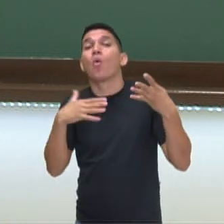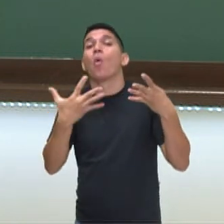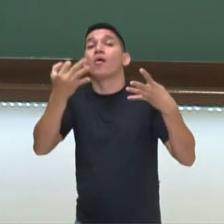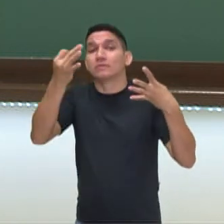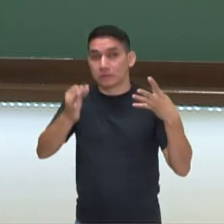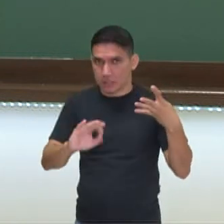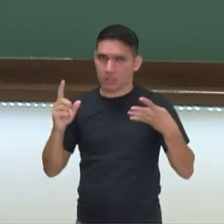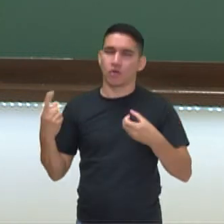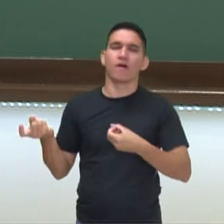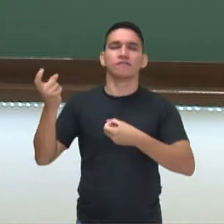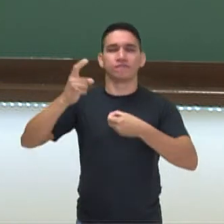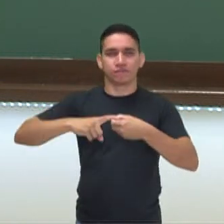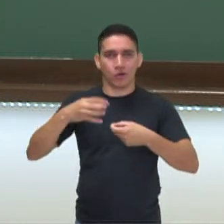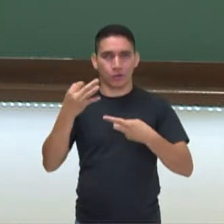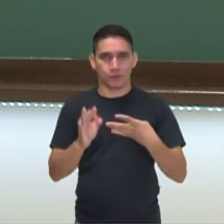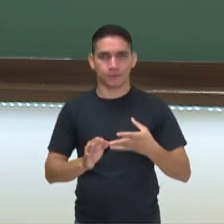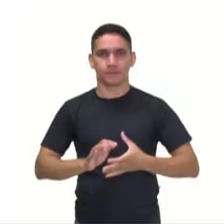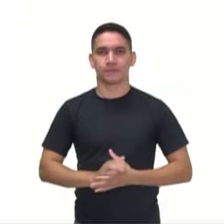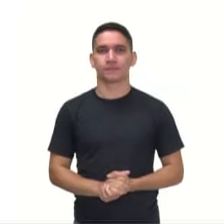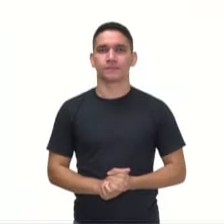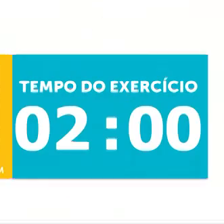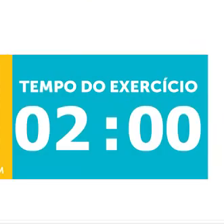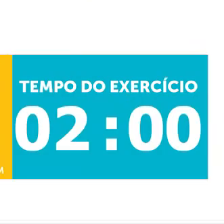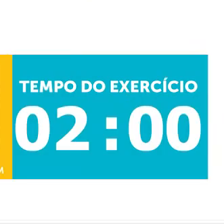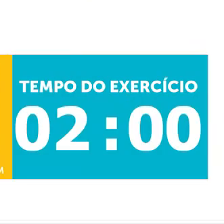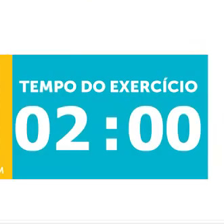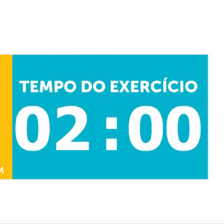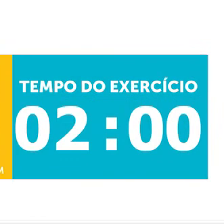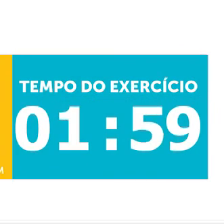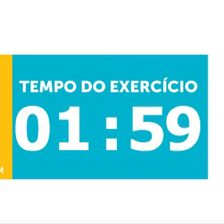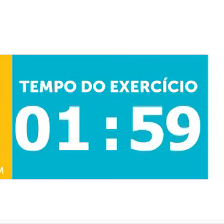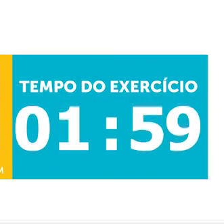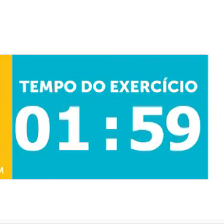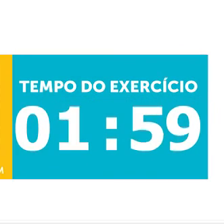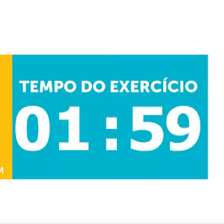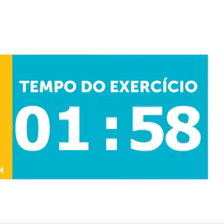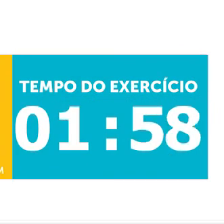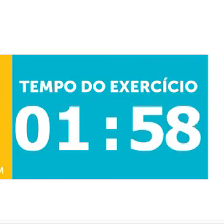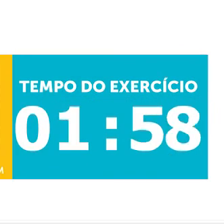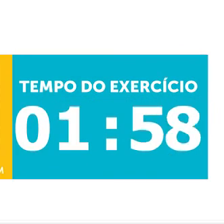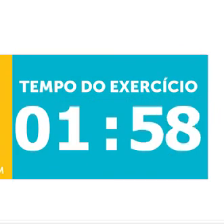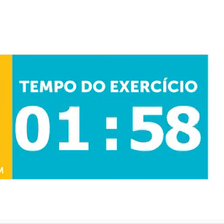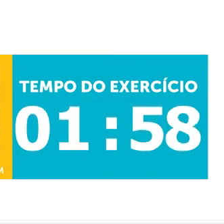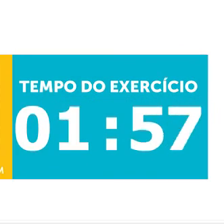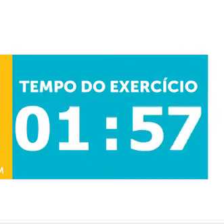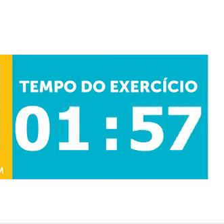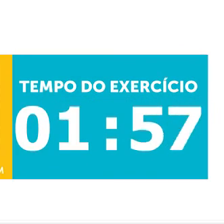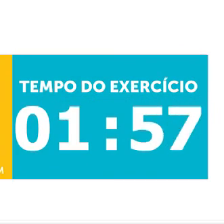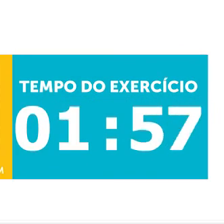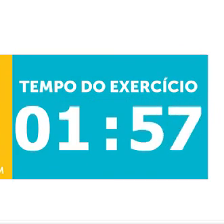correta e a gente volta para a correção, tá bom?